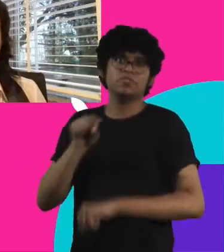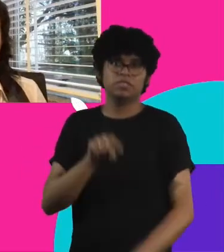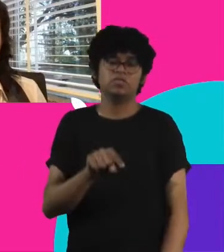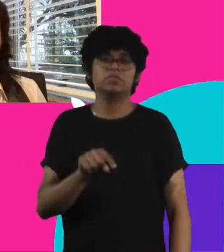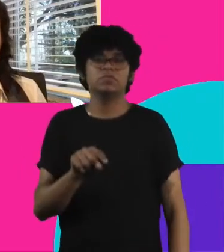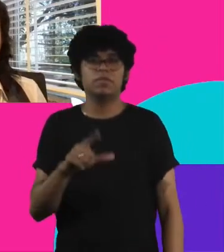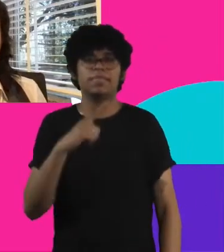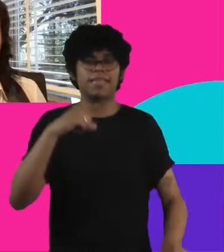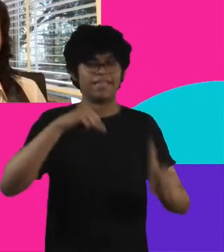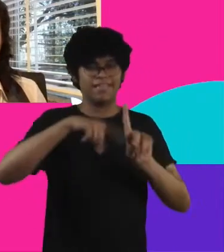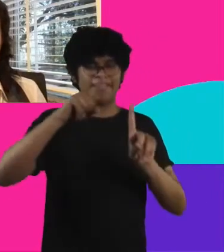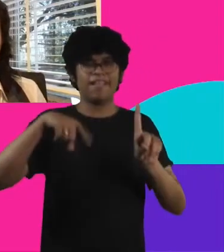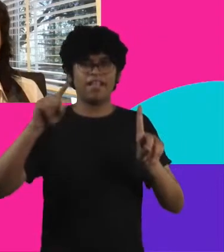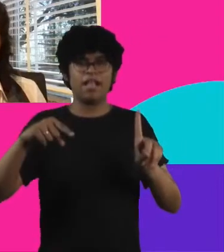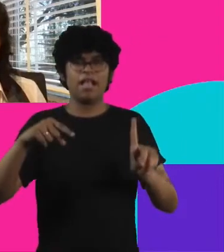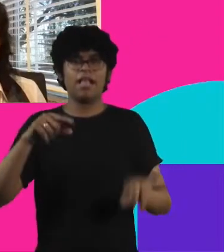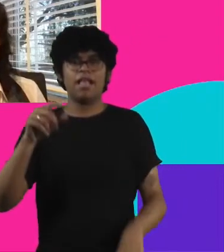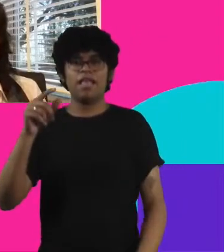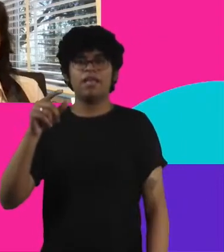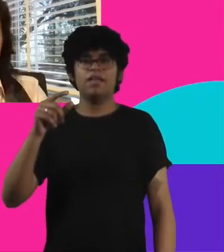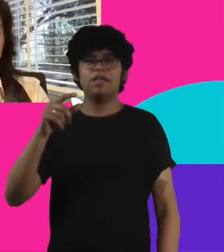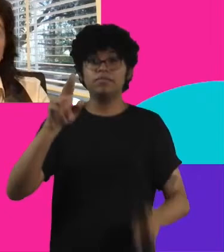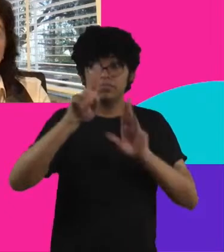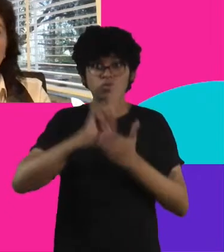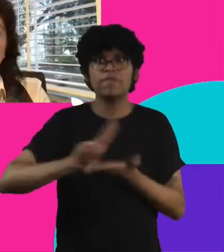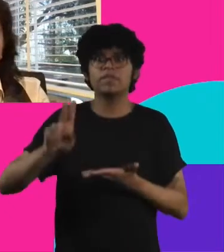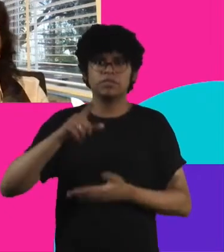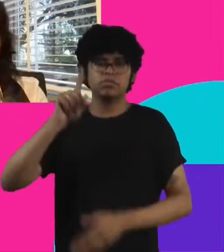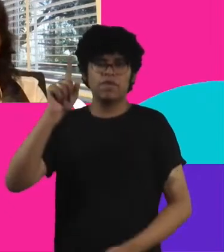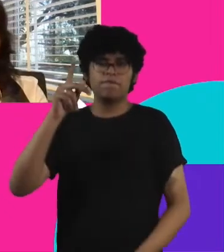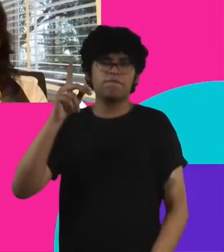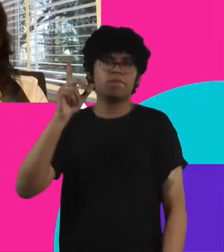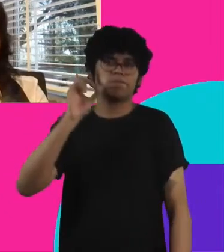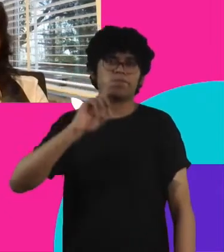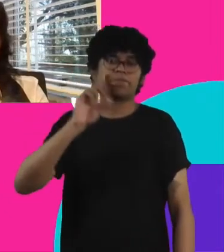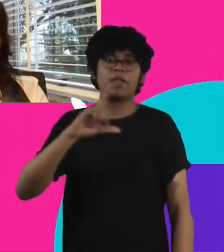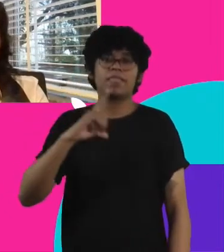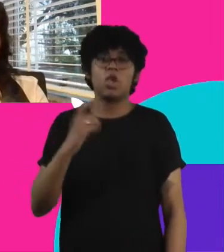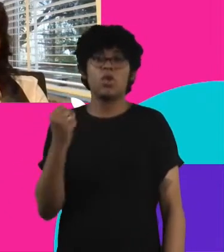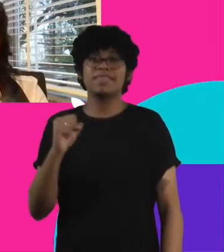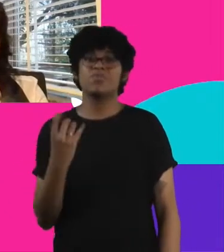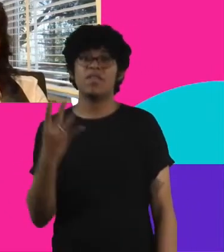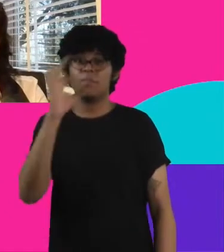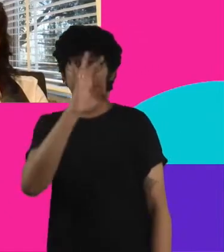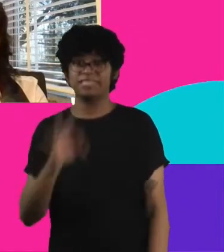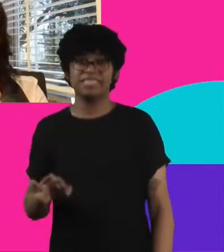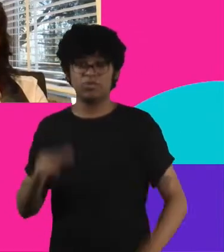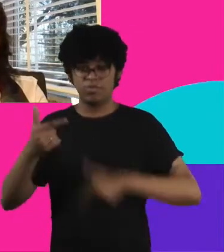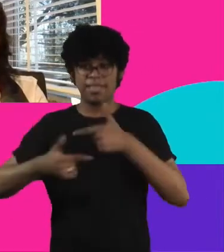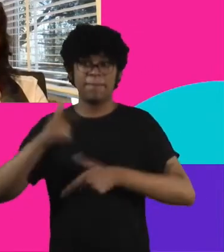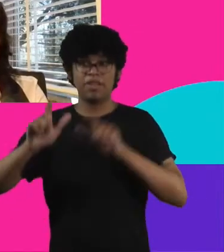dados de uma universidade da Pensilvânia que diz que hoje apenas 24% da força de trabalho global está totalmente confiante na